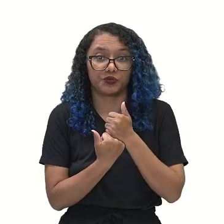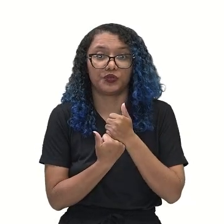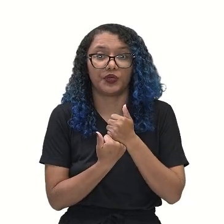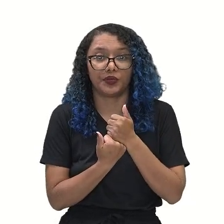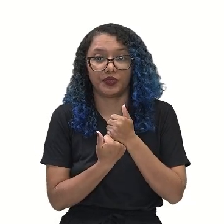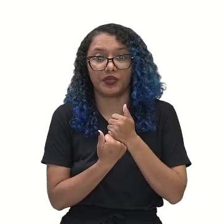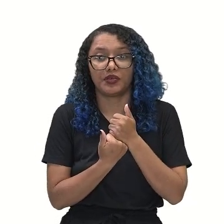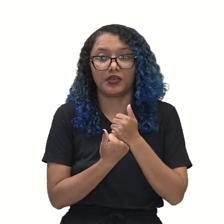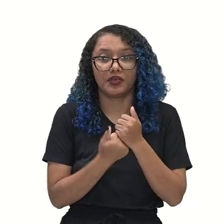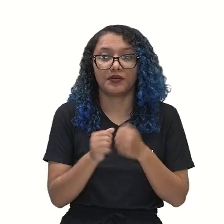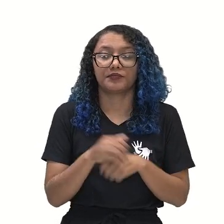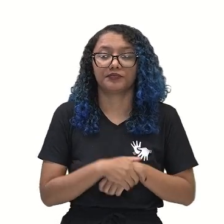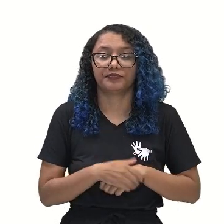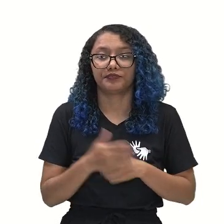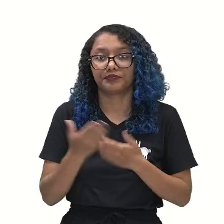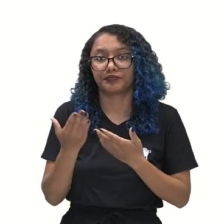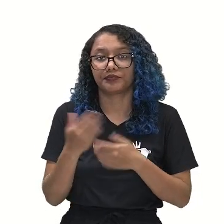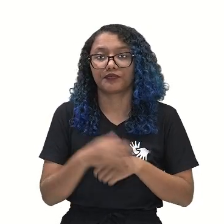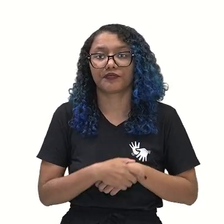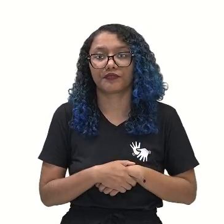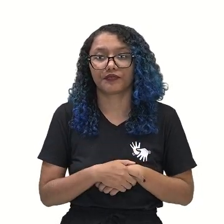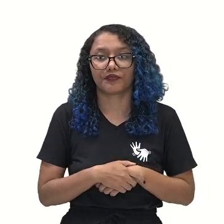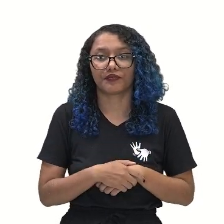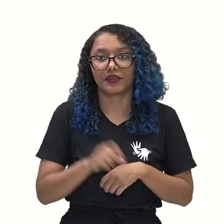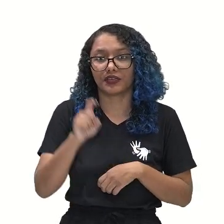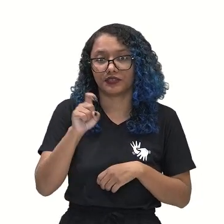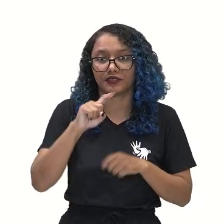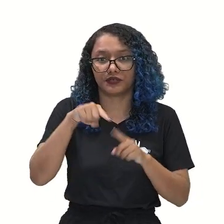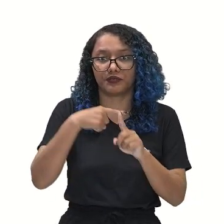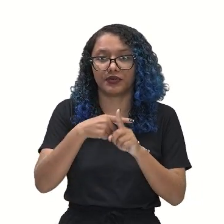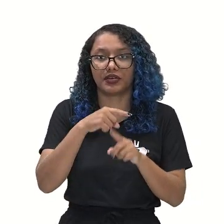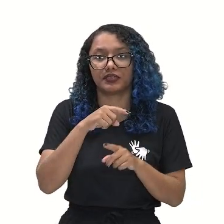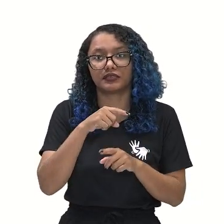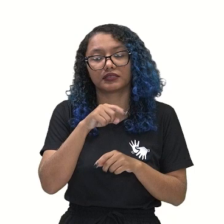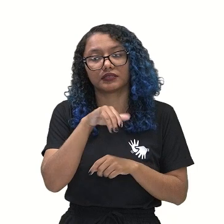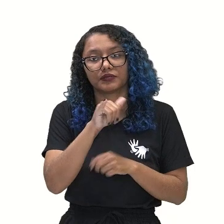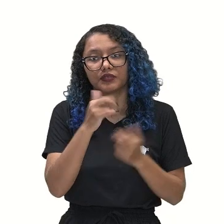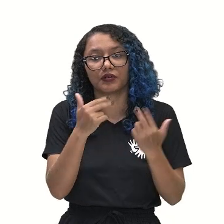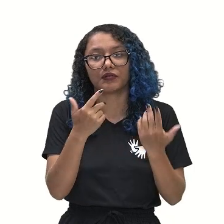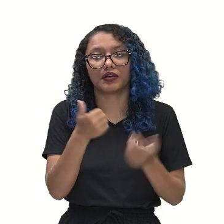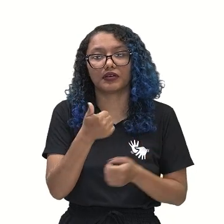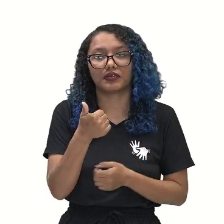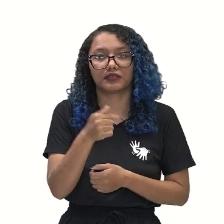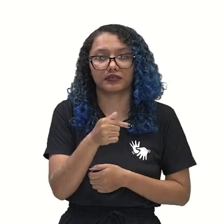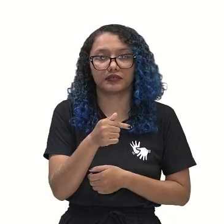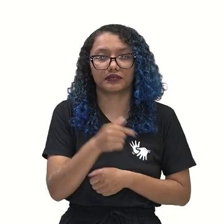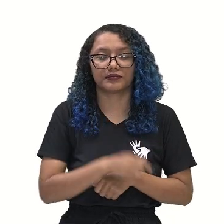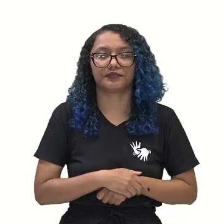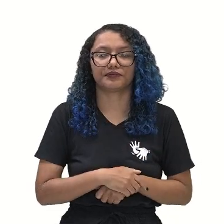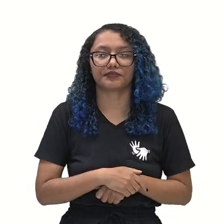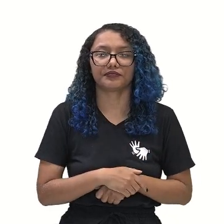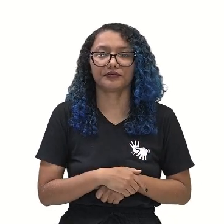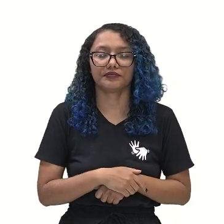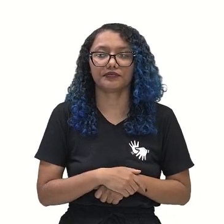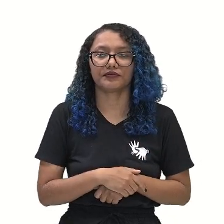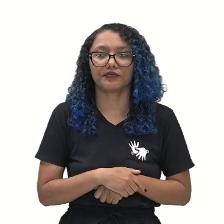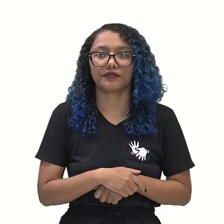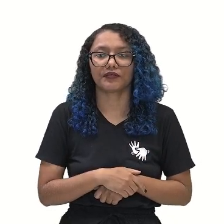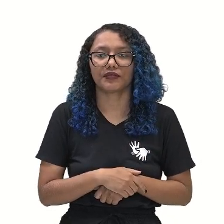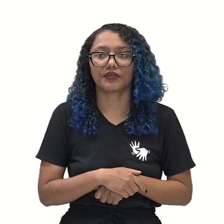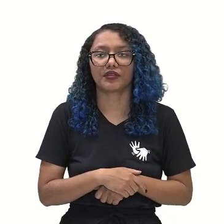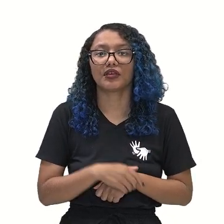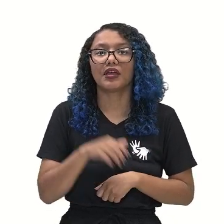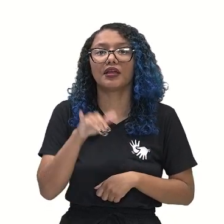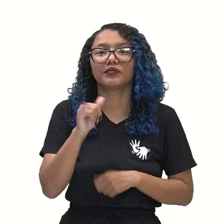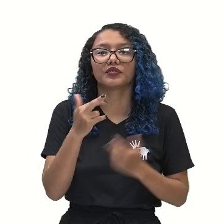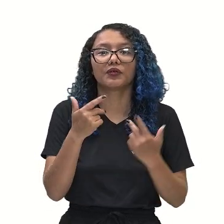a primeira, escolhe uma ou outra, x mais y igual a 17. O meu y foi